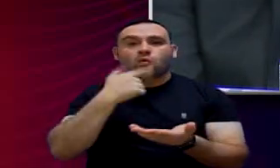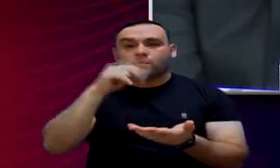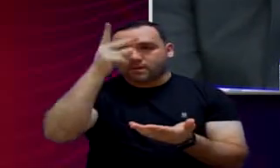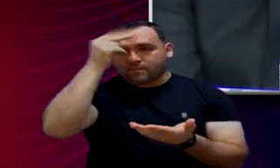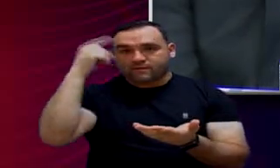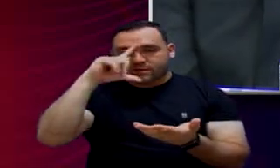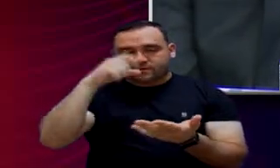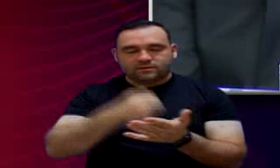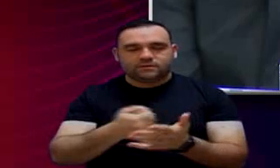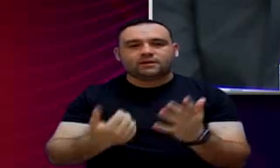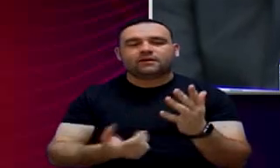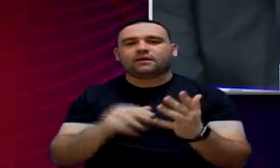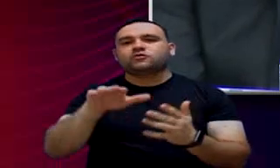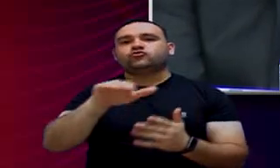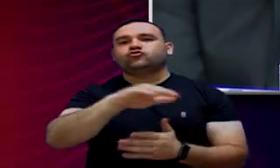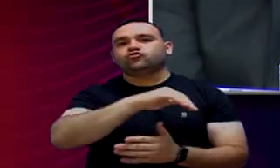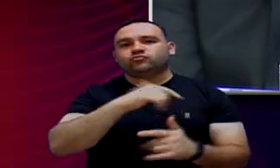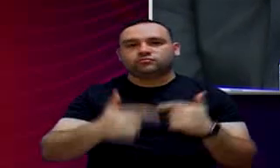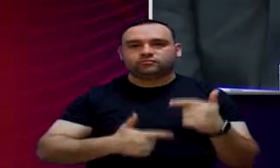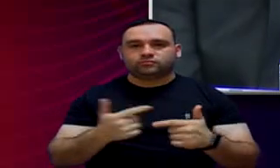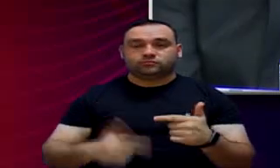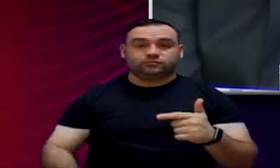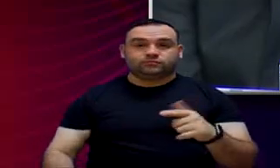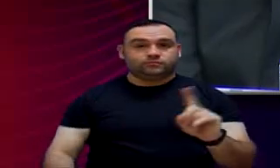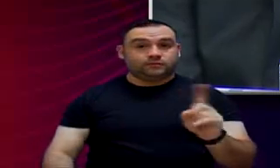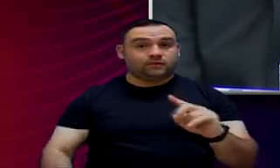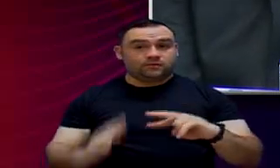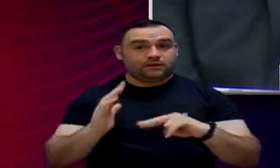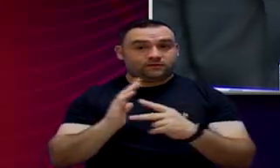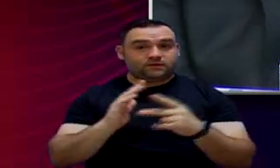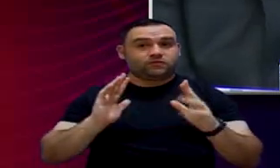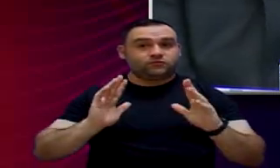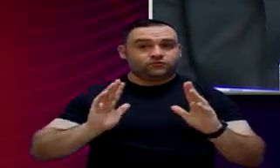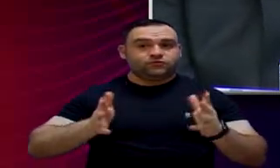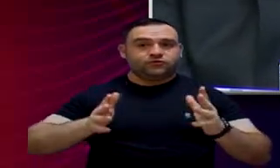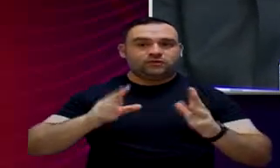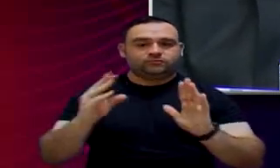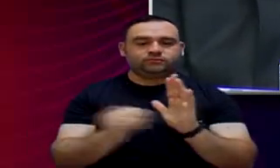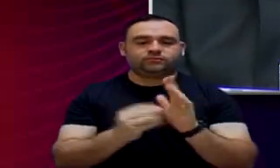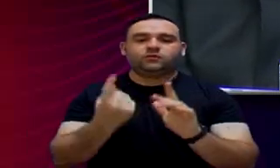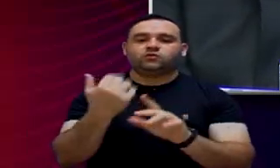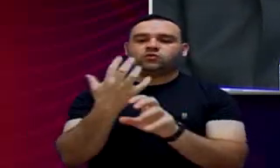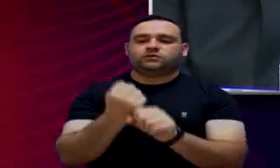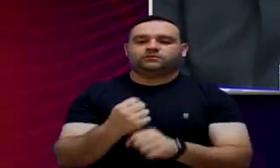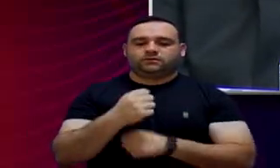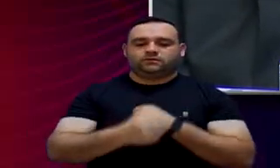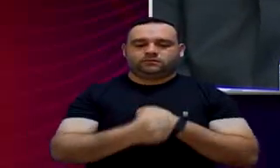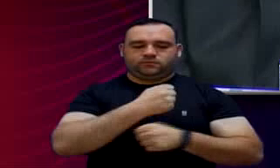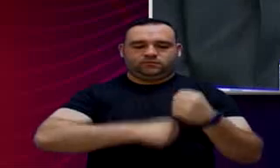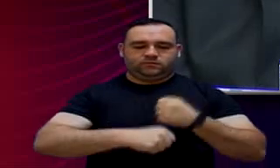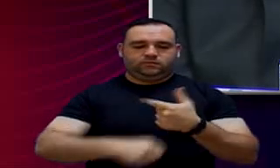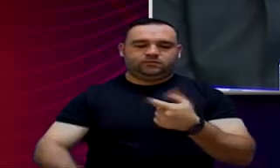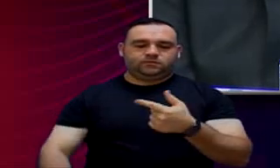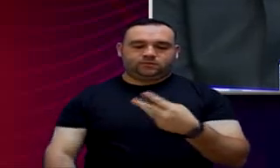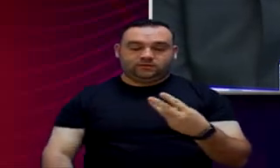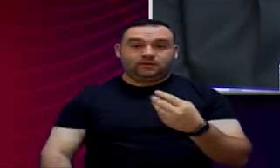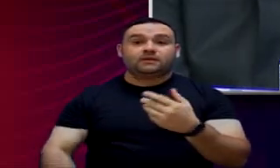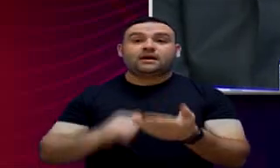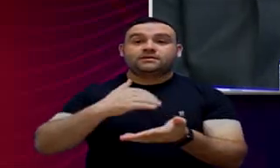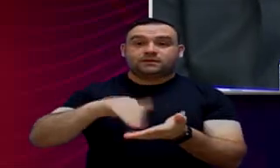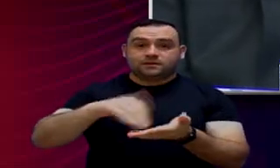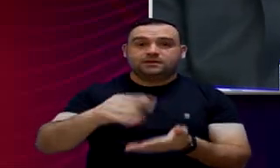que determina a criar a contratação já foi colocado no orçamento 2023 cada secretaria